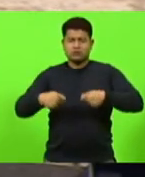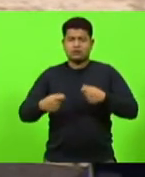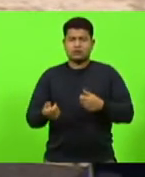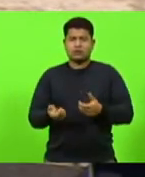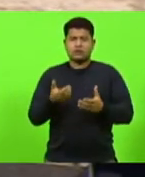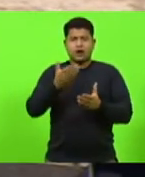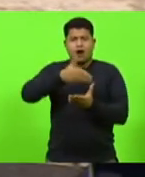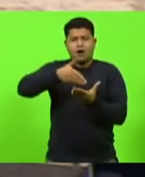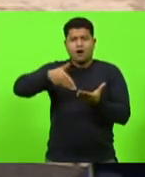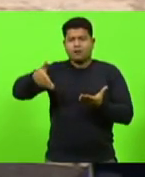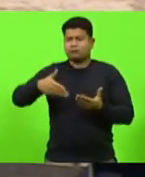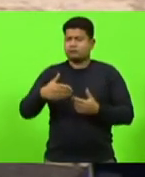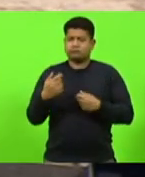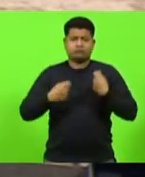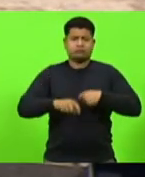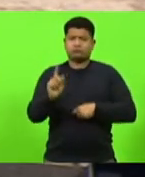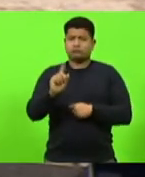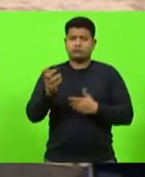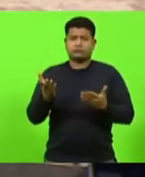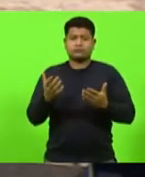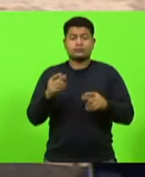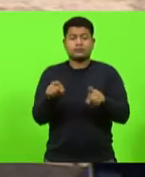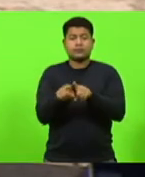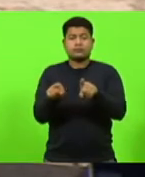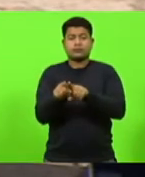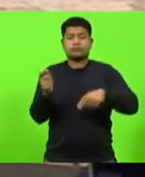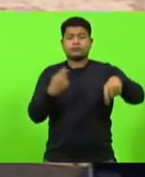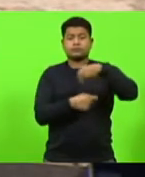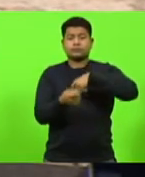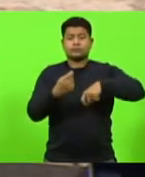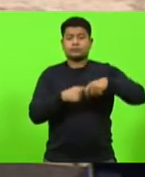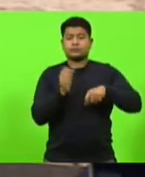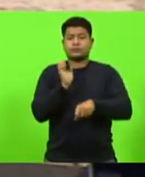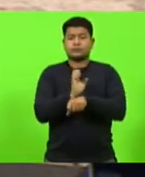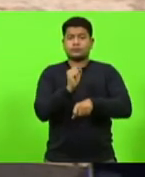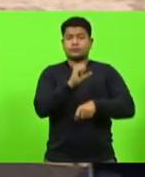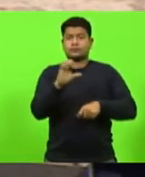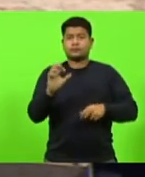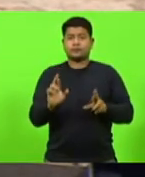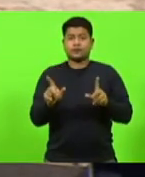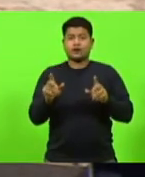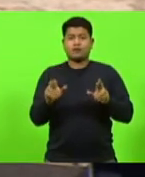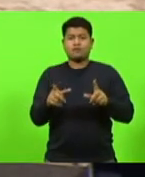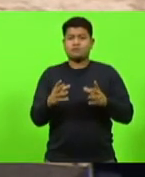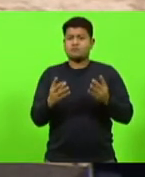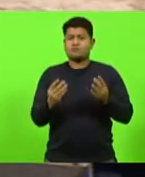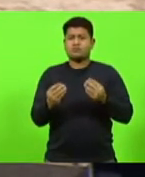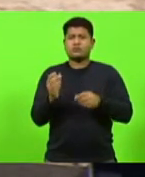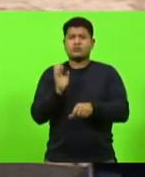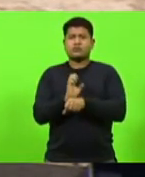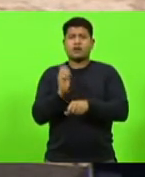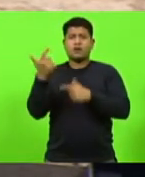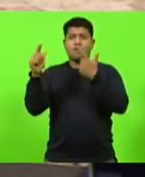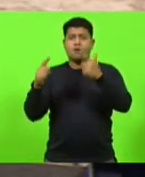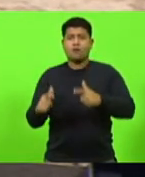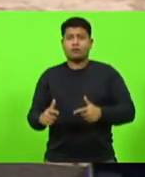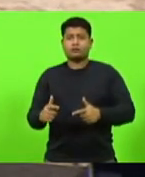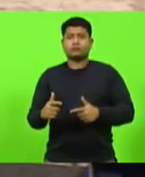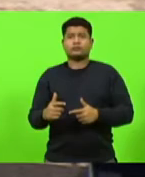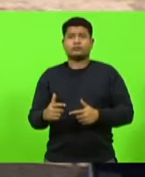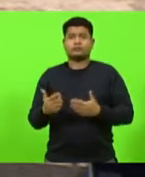E a economia do Estado de Santa Catarina, diferentemente de muitos estados brasileiros, está